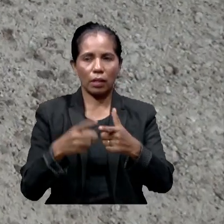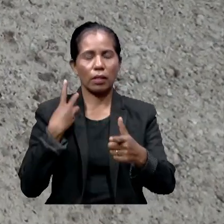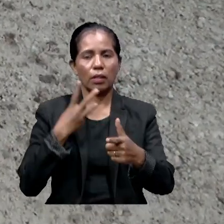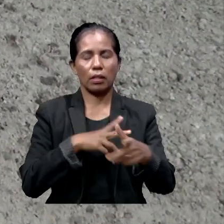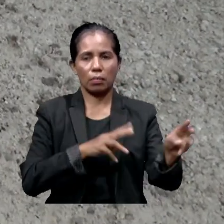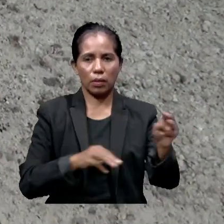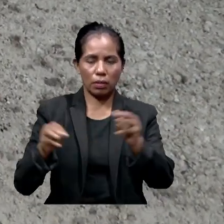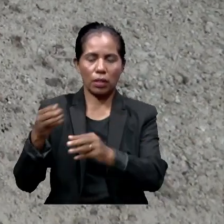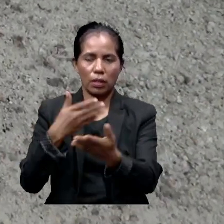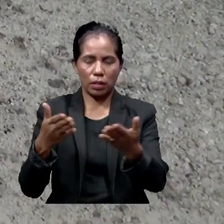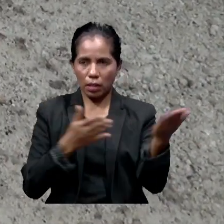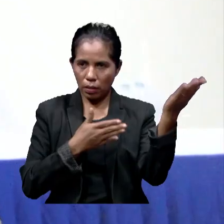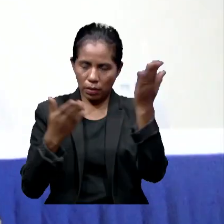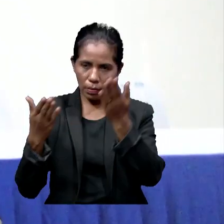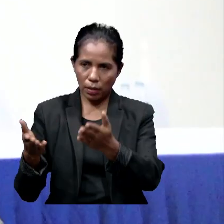mobiliza na material mai